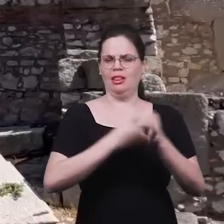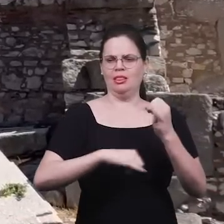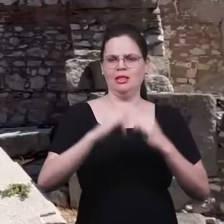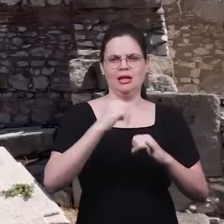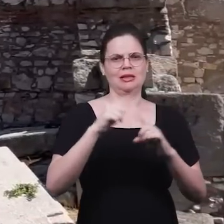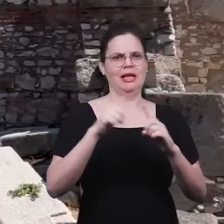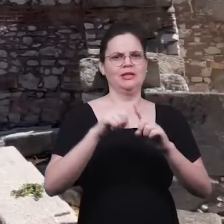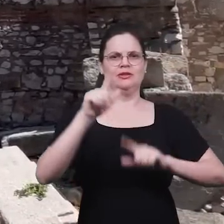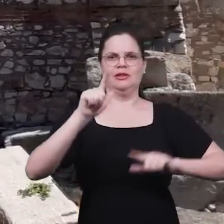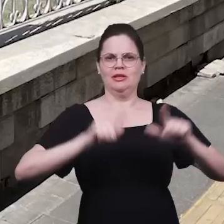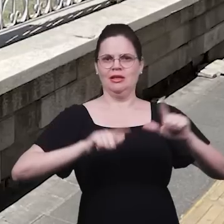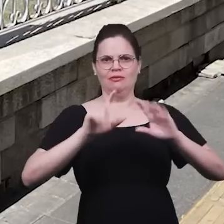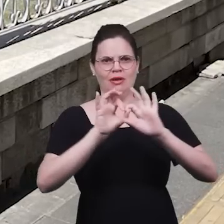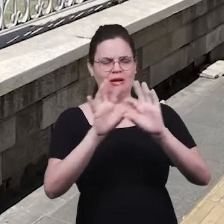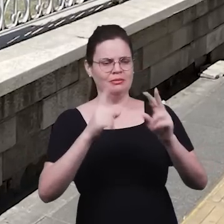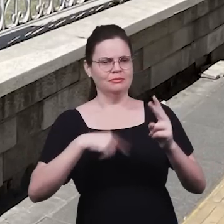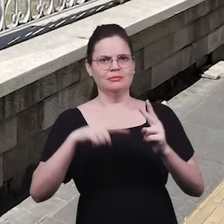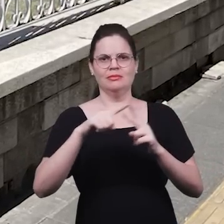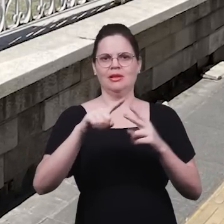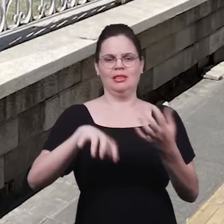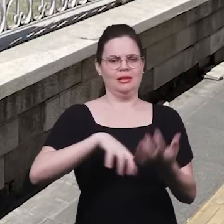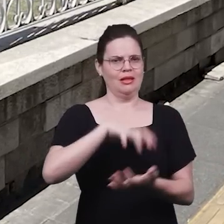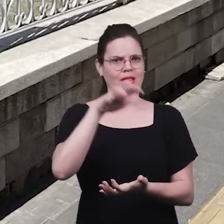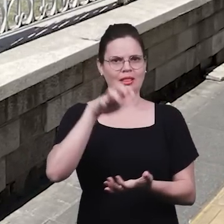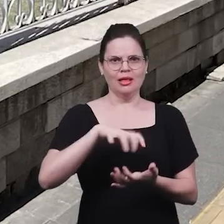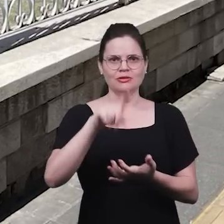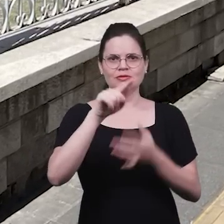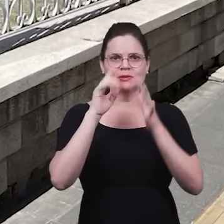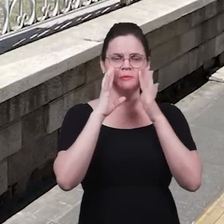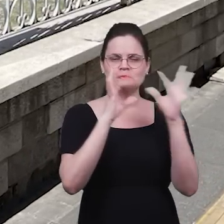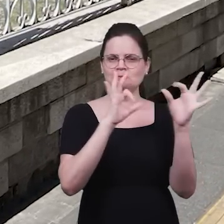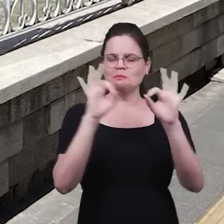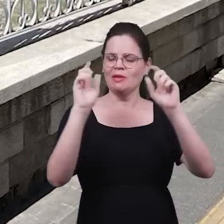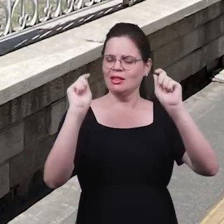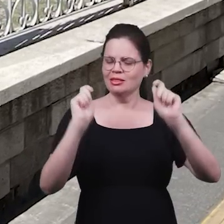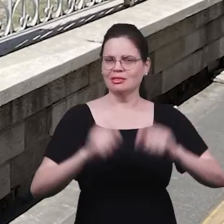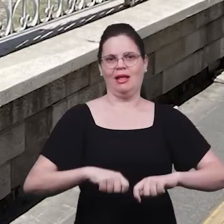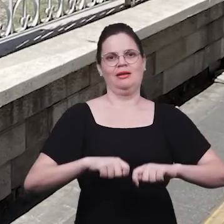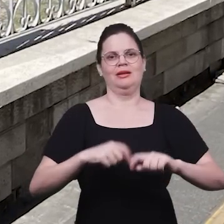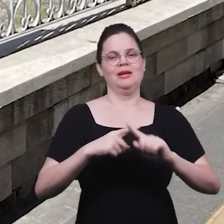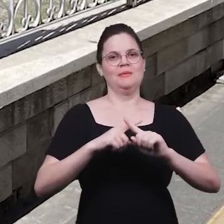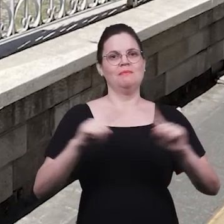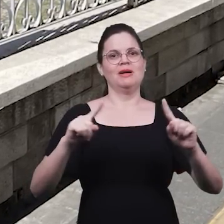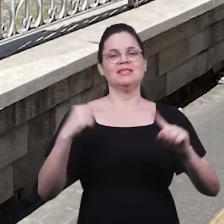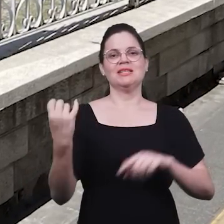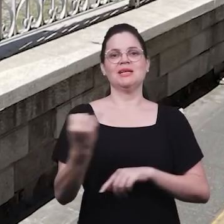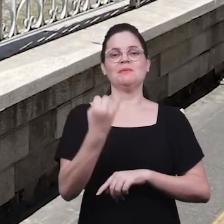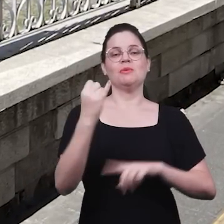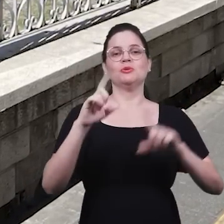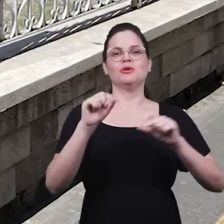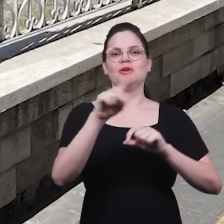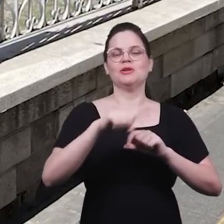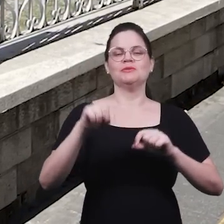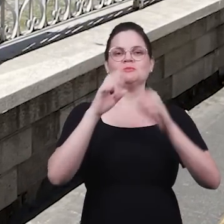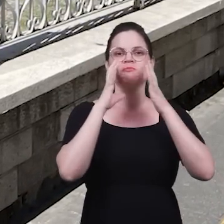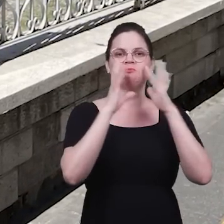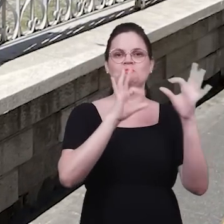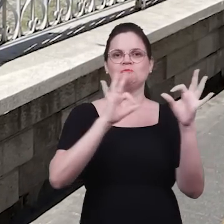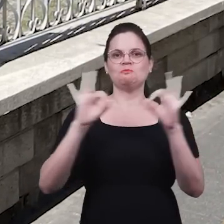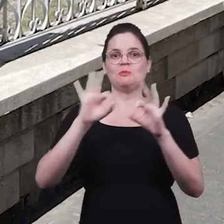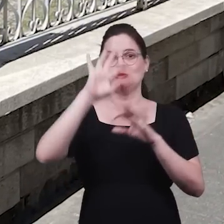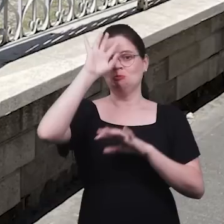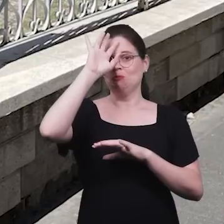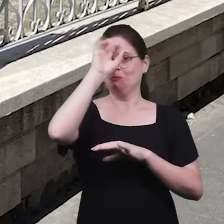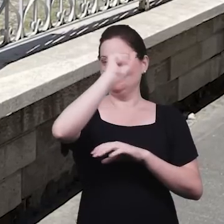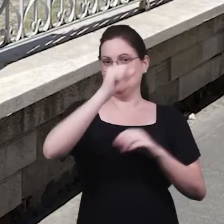na TV via satélite. Não importa por onde você está nos assistindo, o que importa é o que você vai ouvir e ver